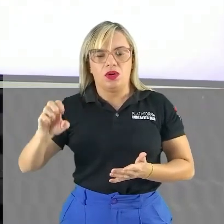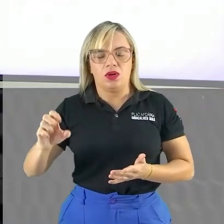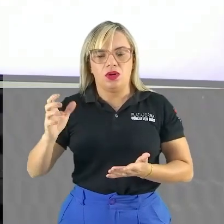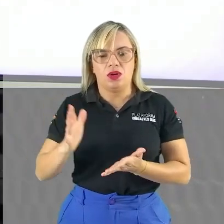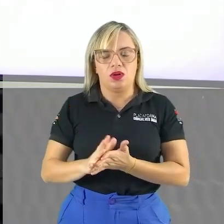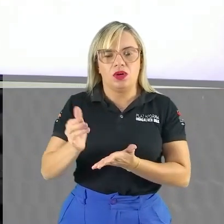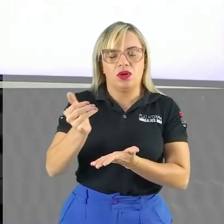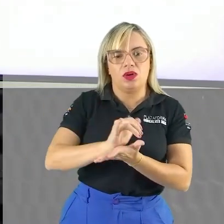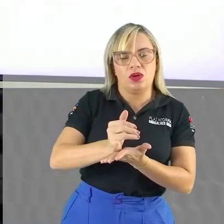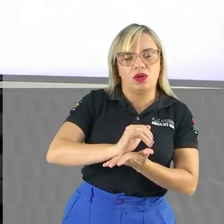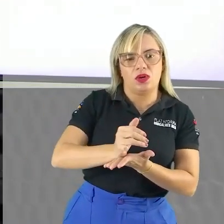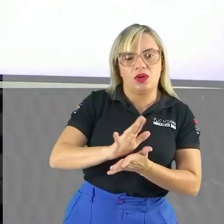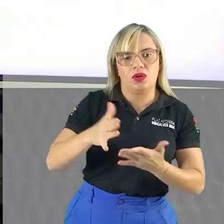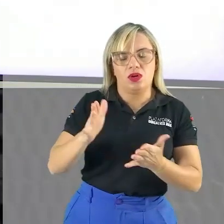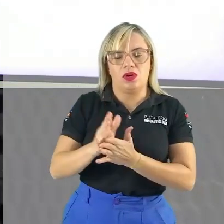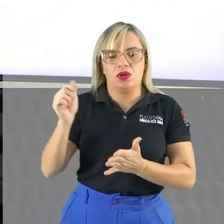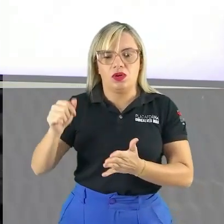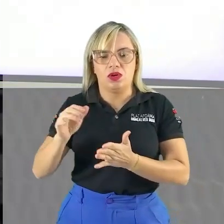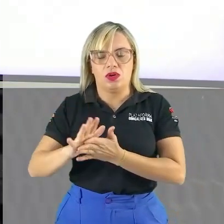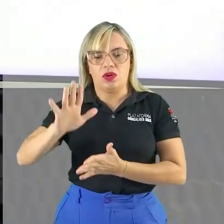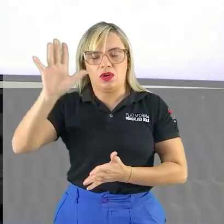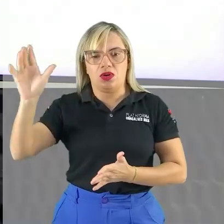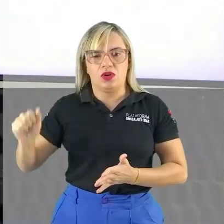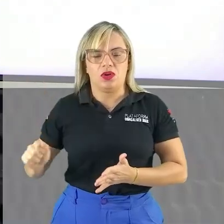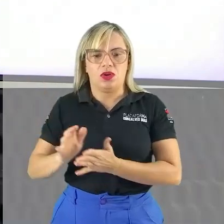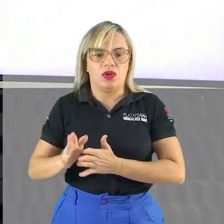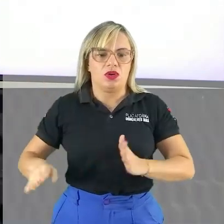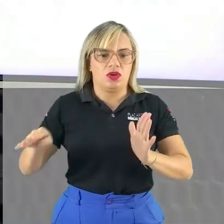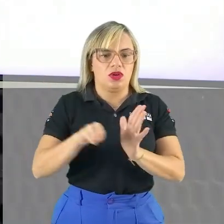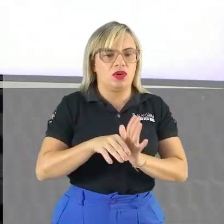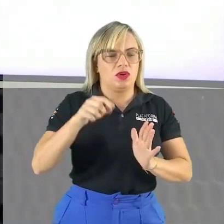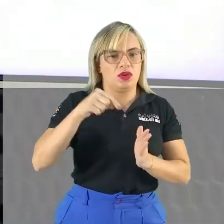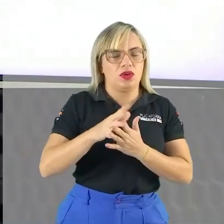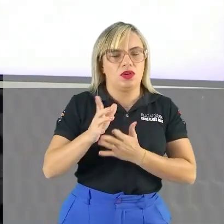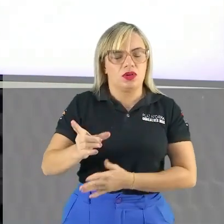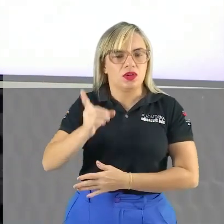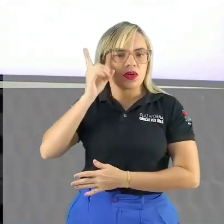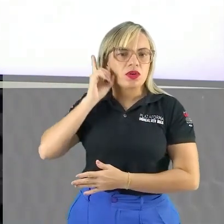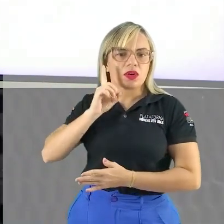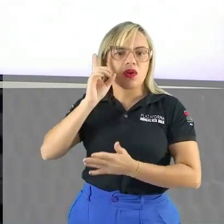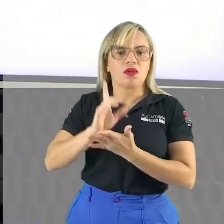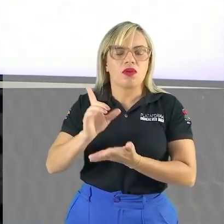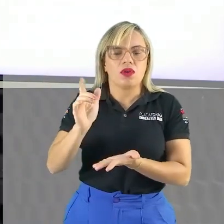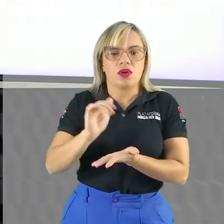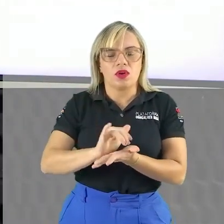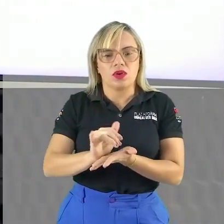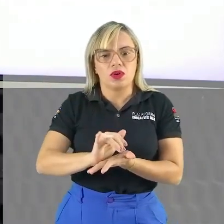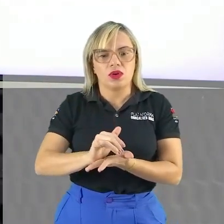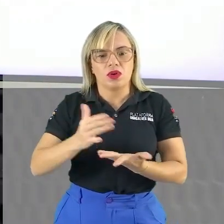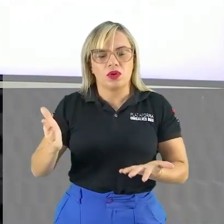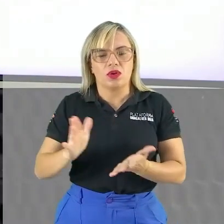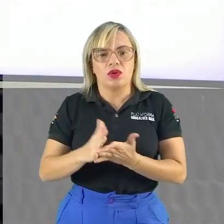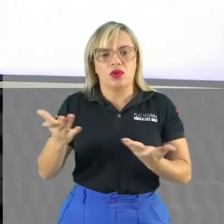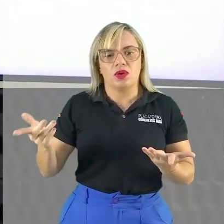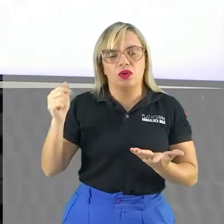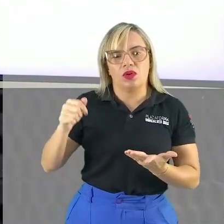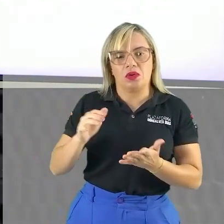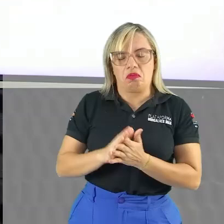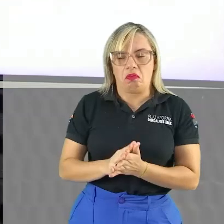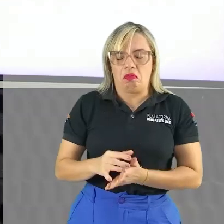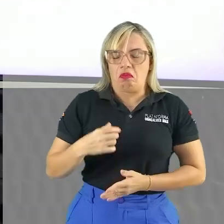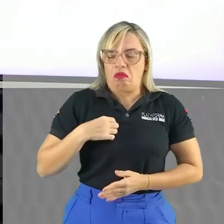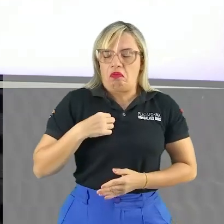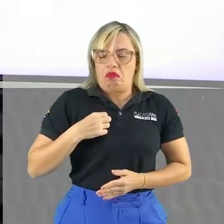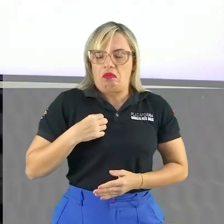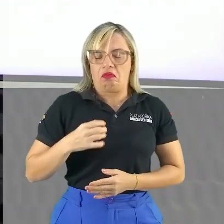de um príncipe africano que chegava nos Estados Unidos, em Nova York. Então, tinha toda uma polpa e tudo